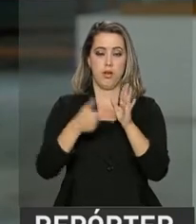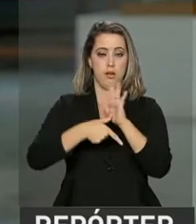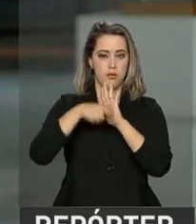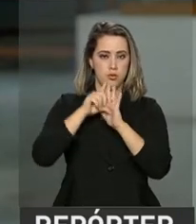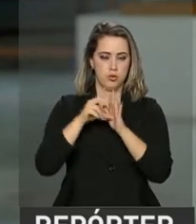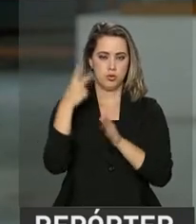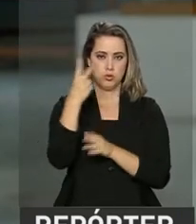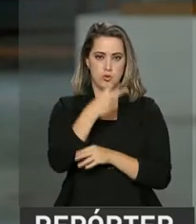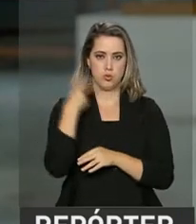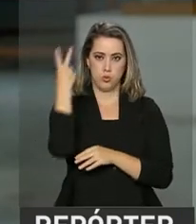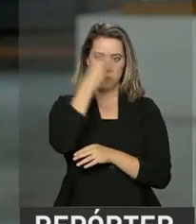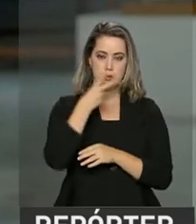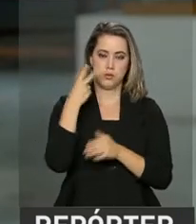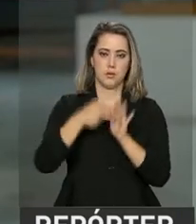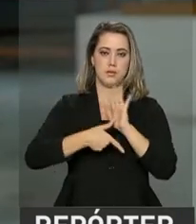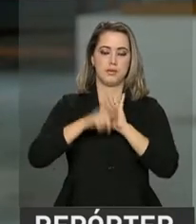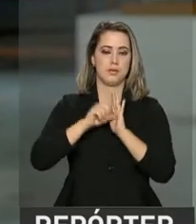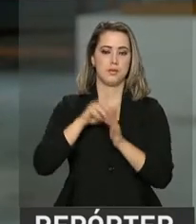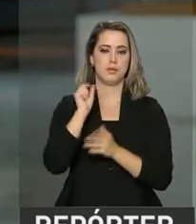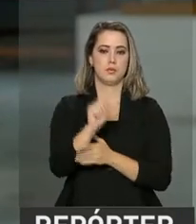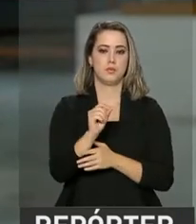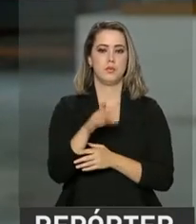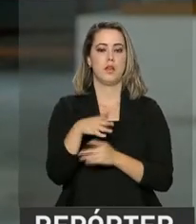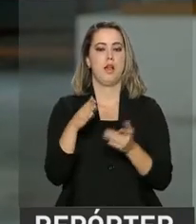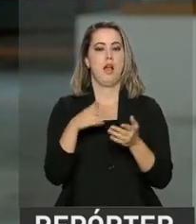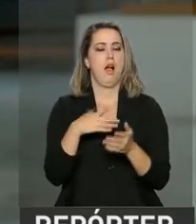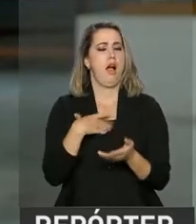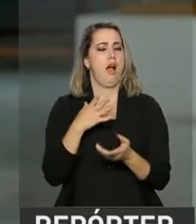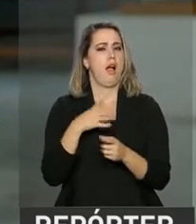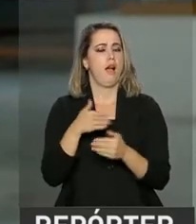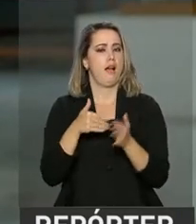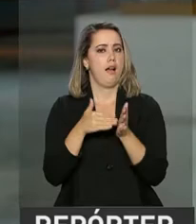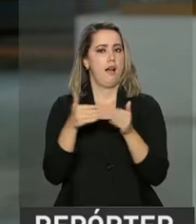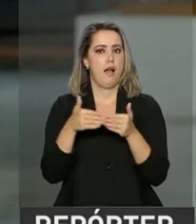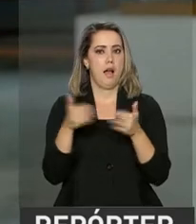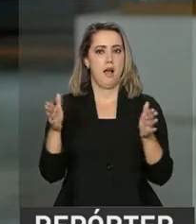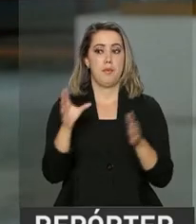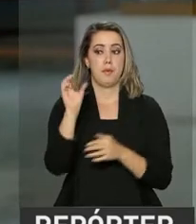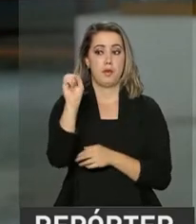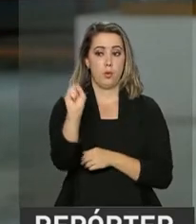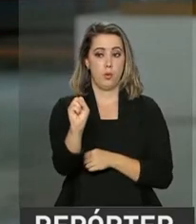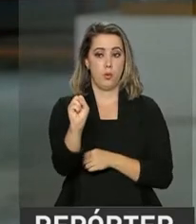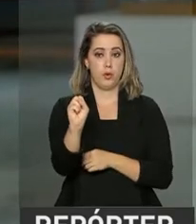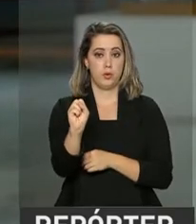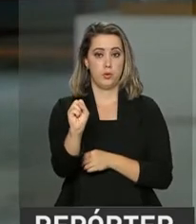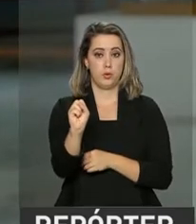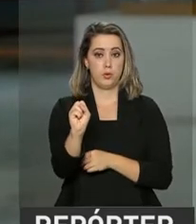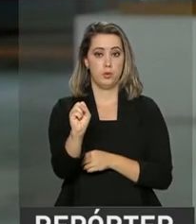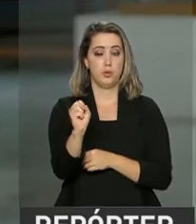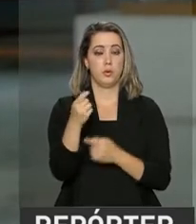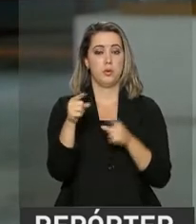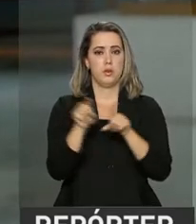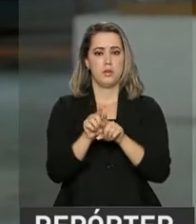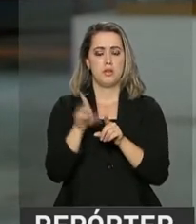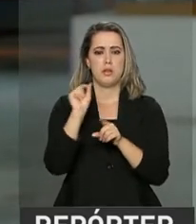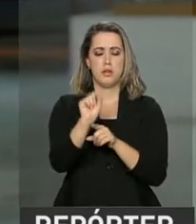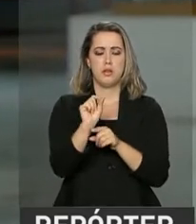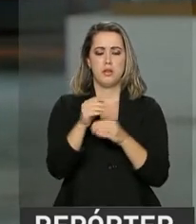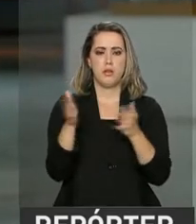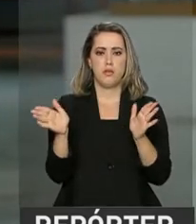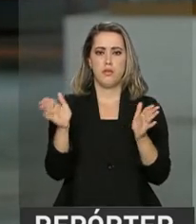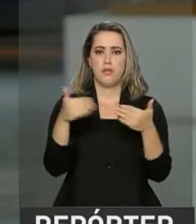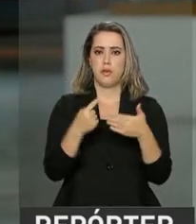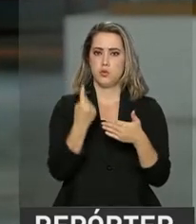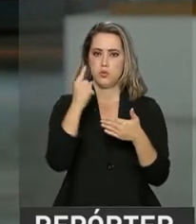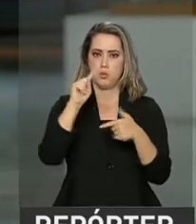agências estão abrindo as 8 e fechando uma hora mais tarde os saques das contas inativas do fgts para os nascidos em